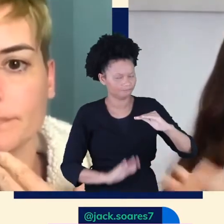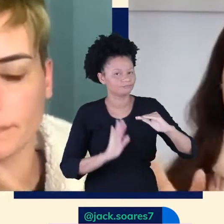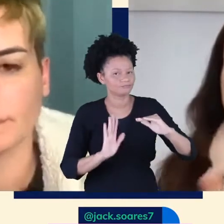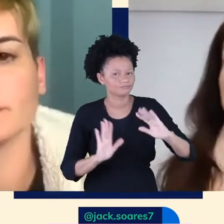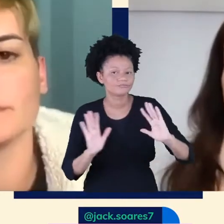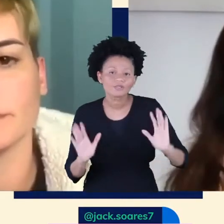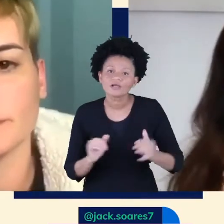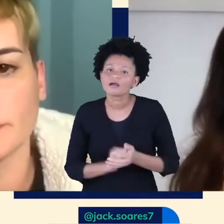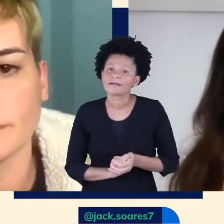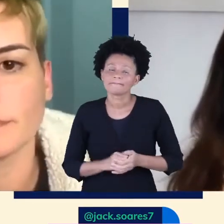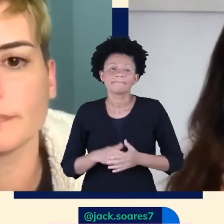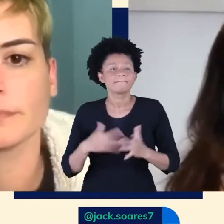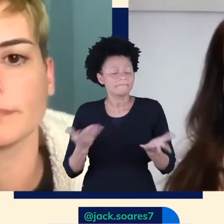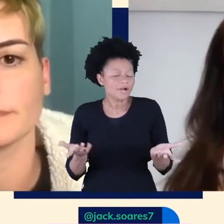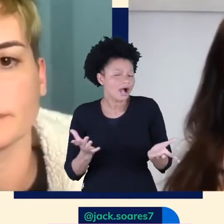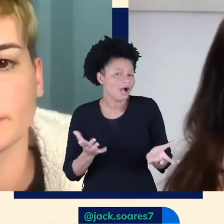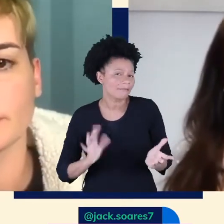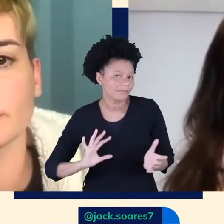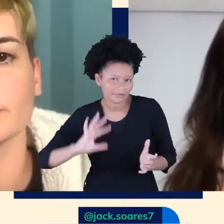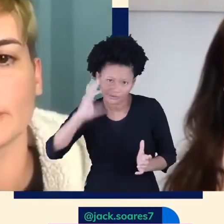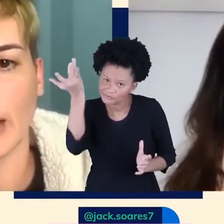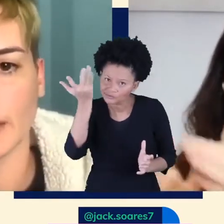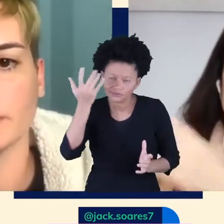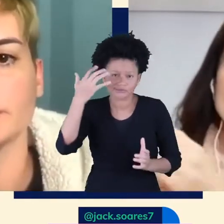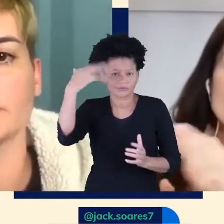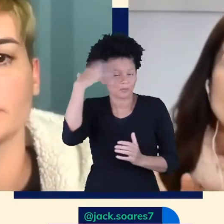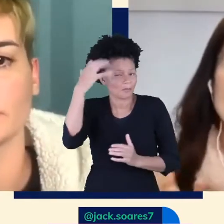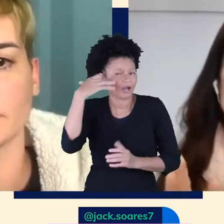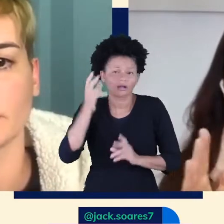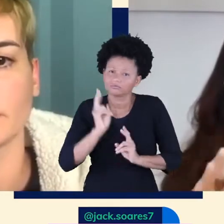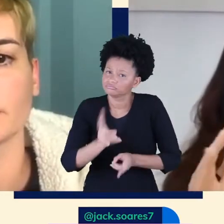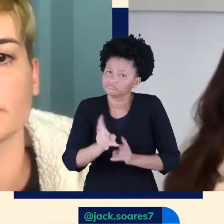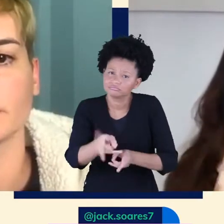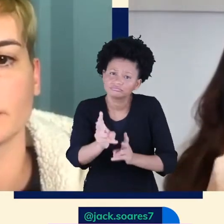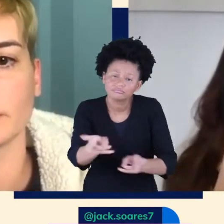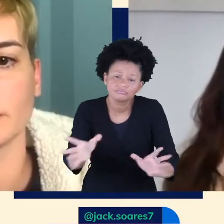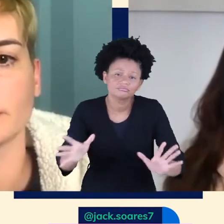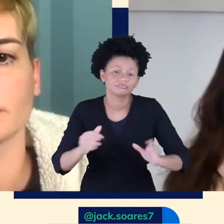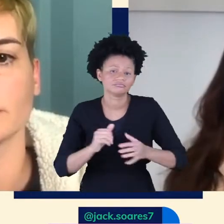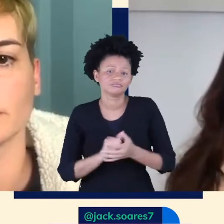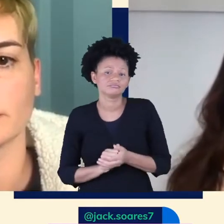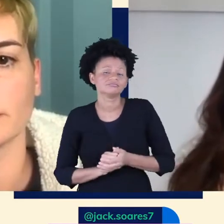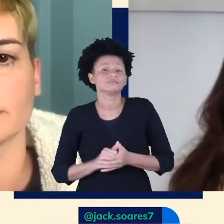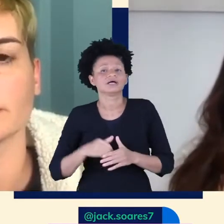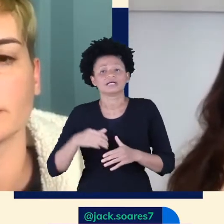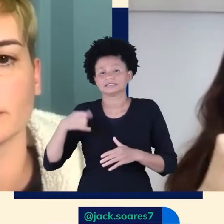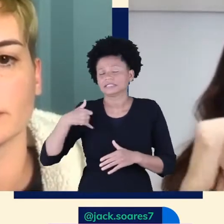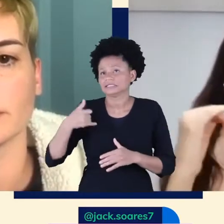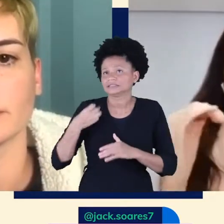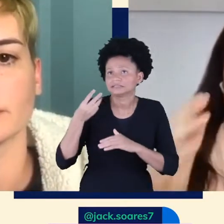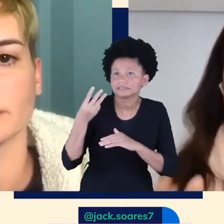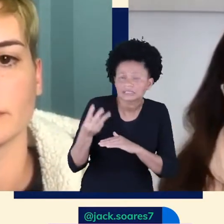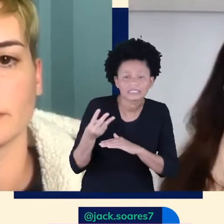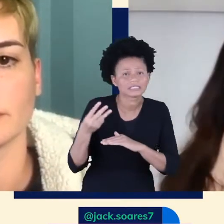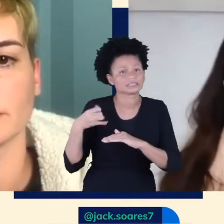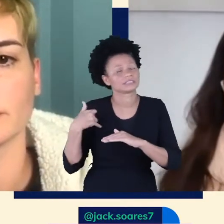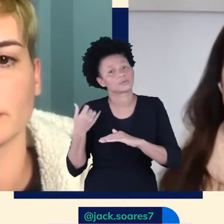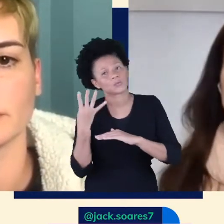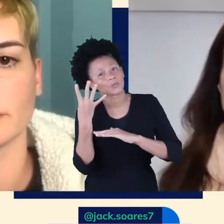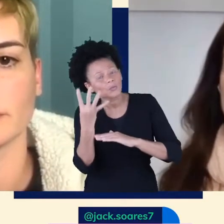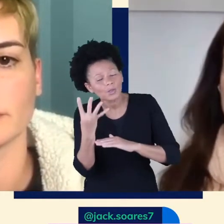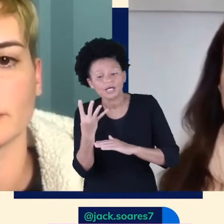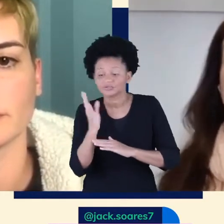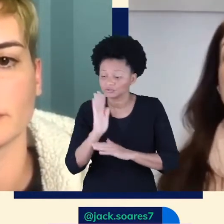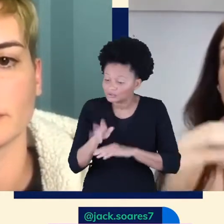amamentação. Mas no banho pode acontecer sempre, tá? Progressivamente aí a partir dos 3, 4, a gente já tem que ir